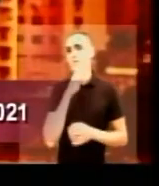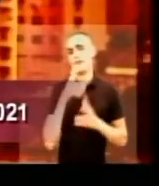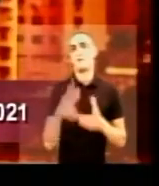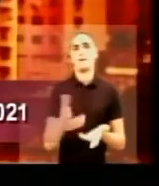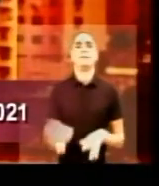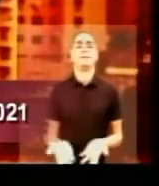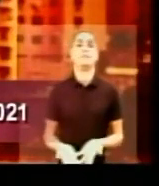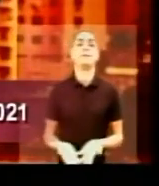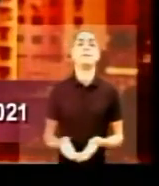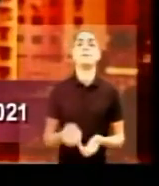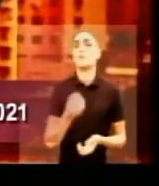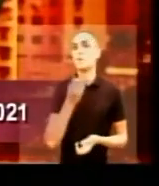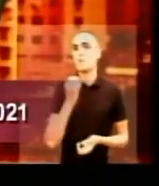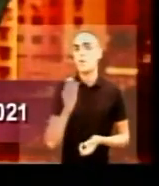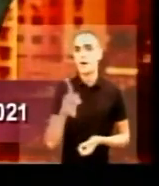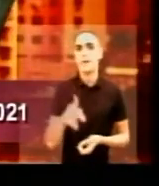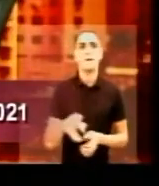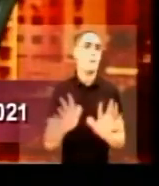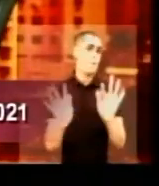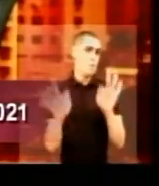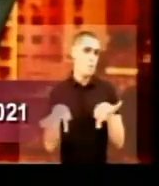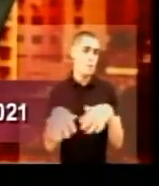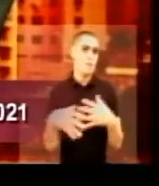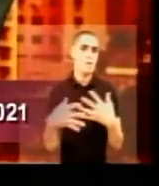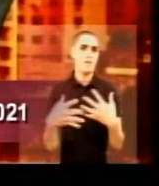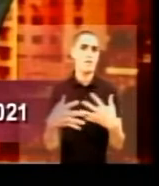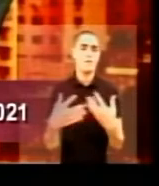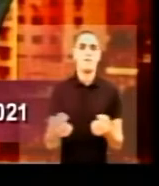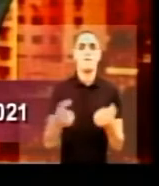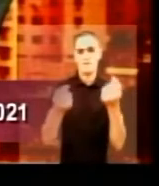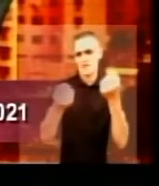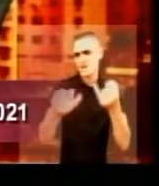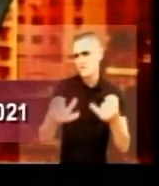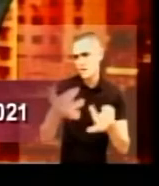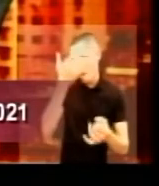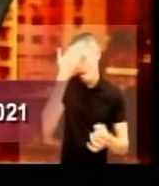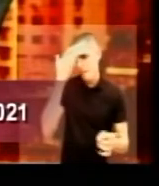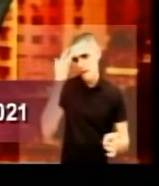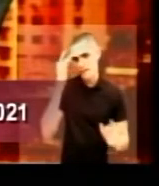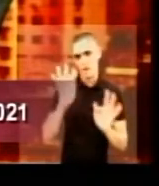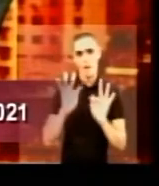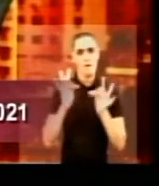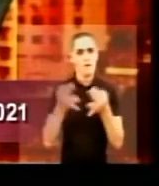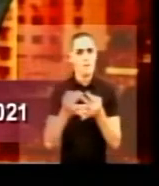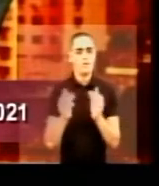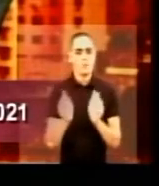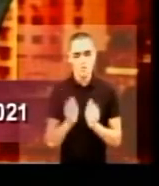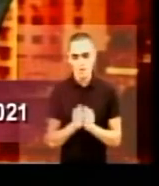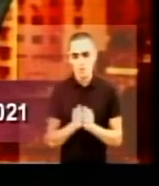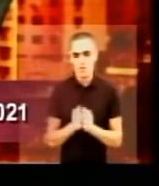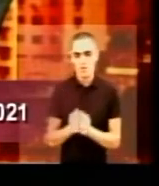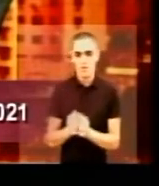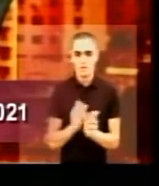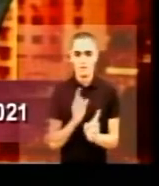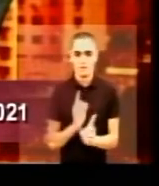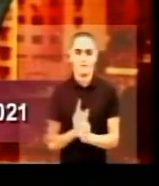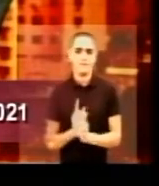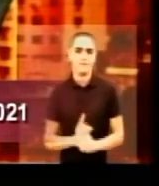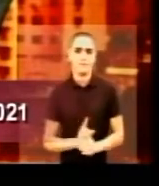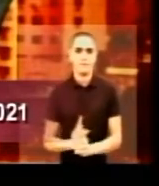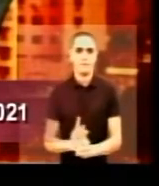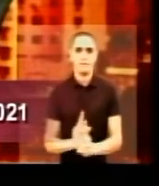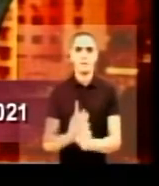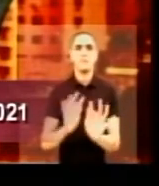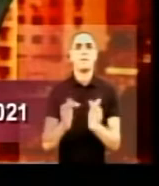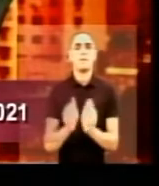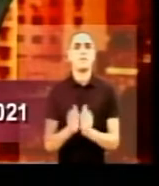Bom, e por fim, também vamos falar sobre os acompanhantes. Essa questão da proibição de acompanhantes nos